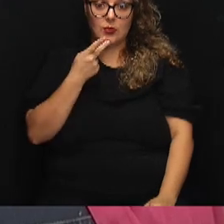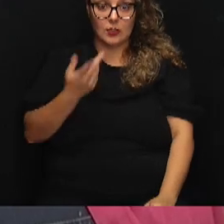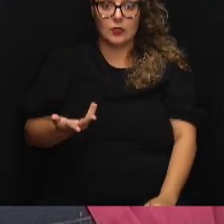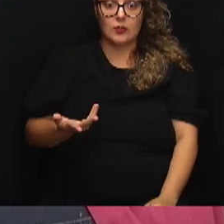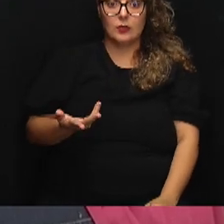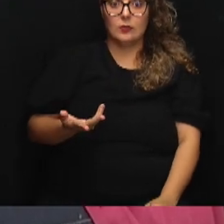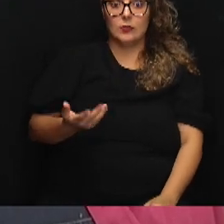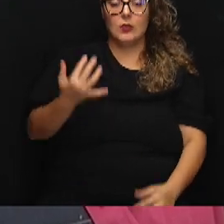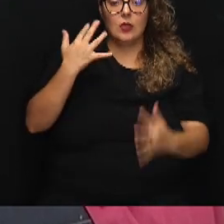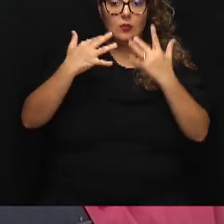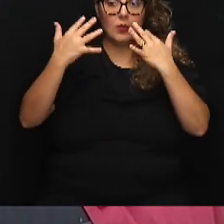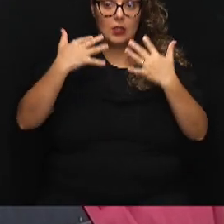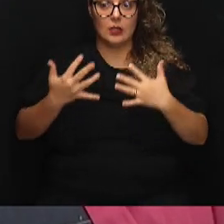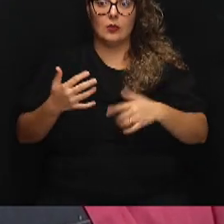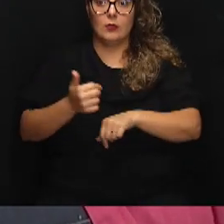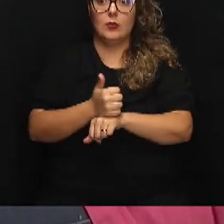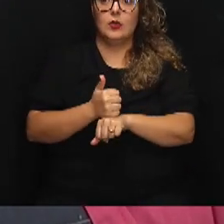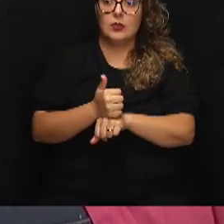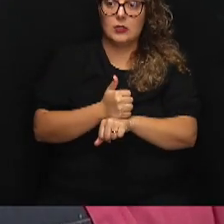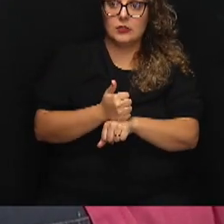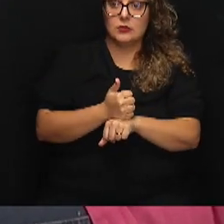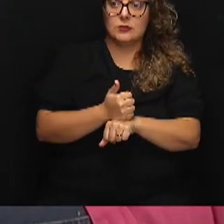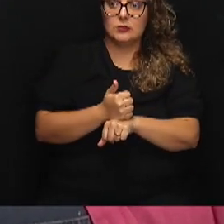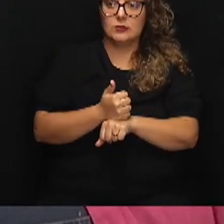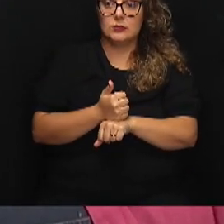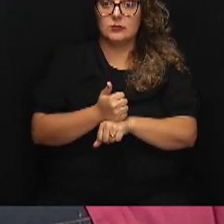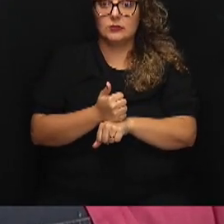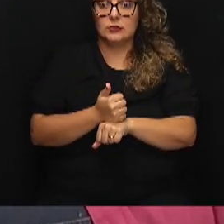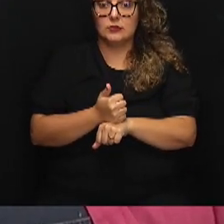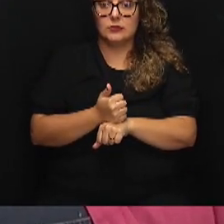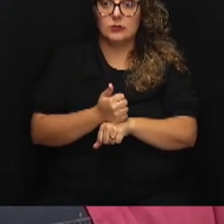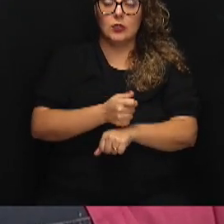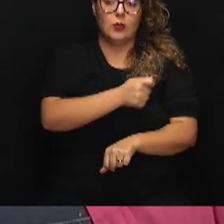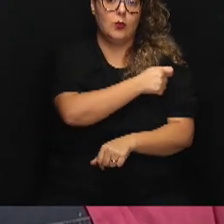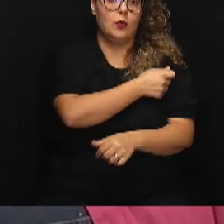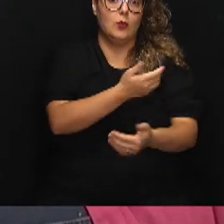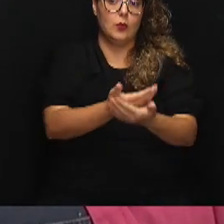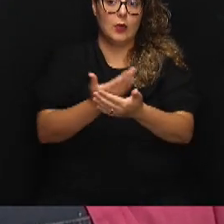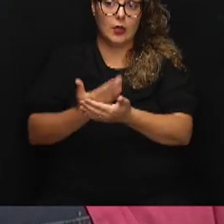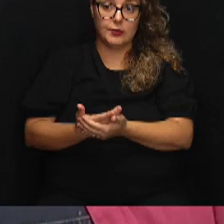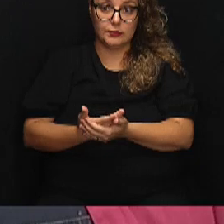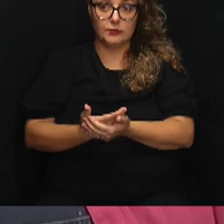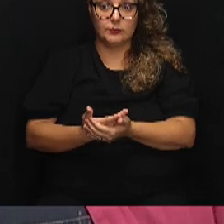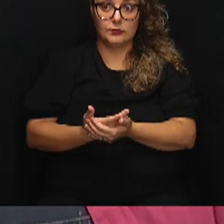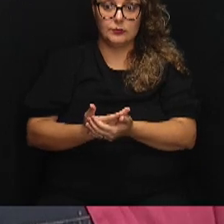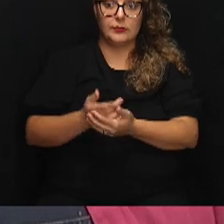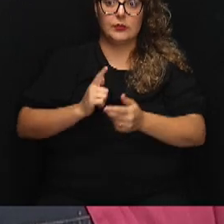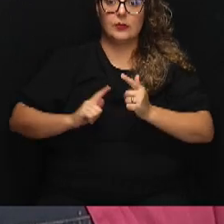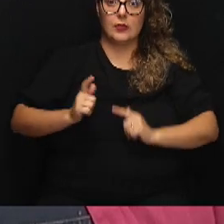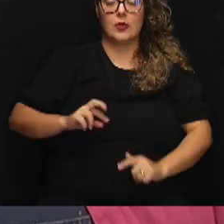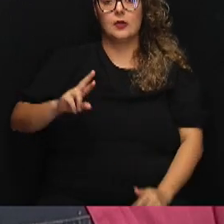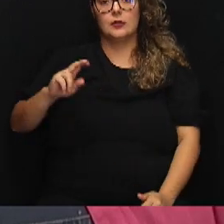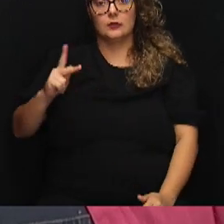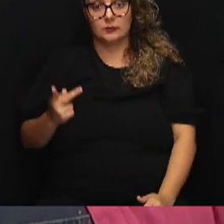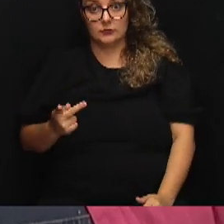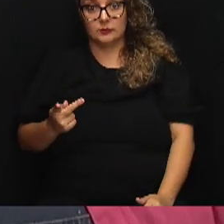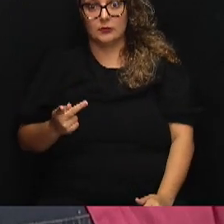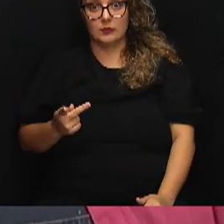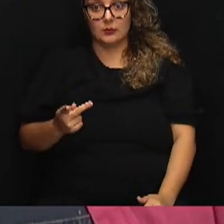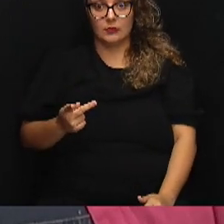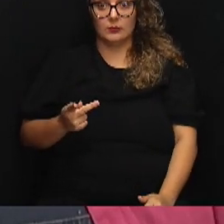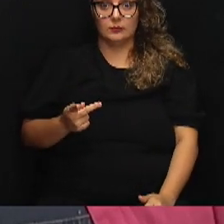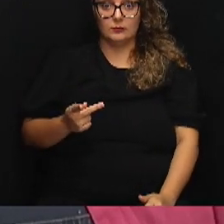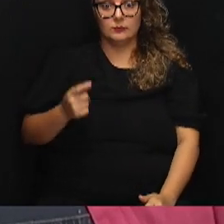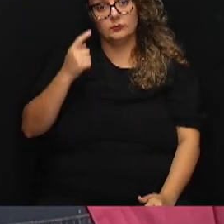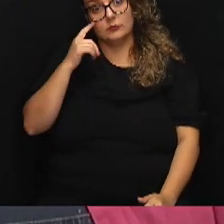quem se interessa por essa profissão. O estudante de gestão de recursos humanos,